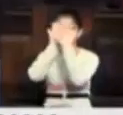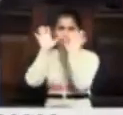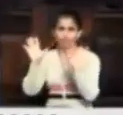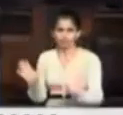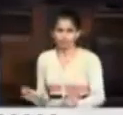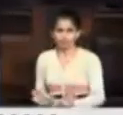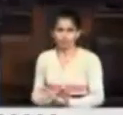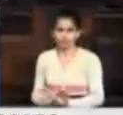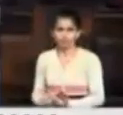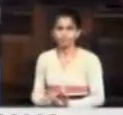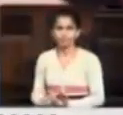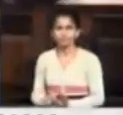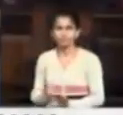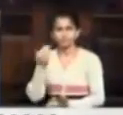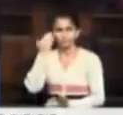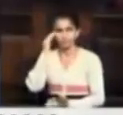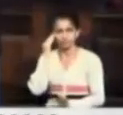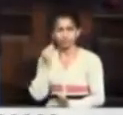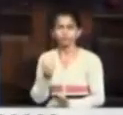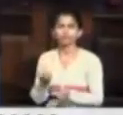falando.